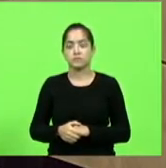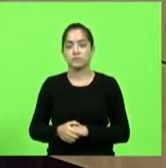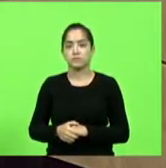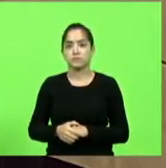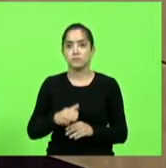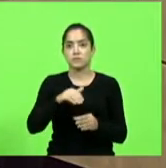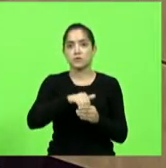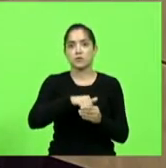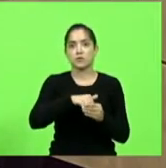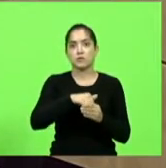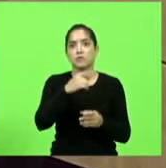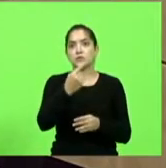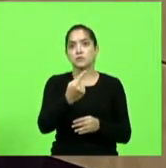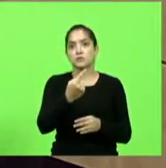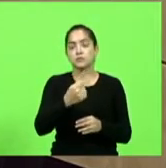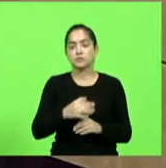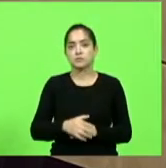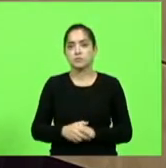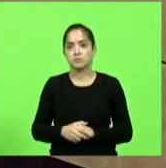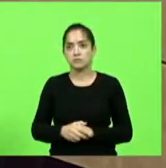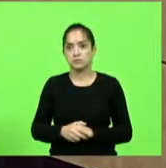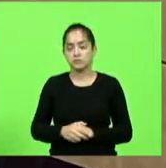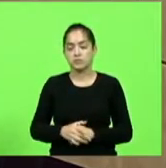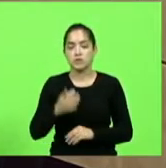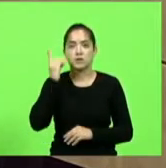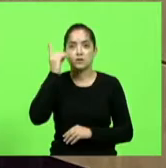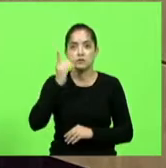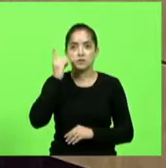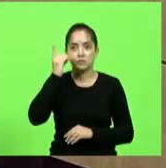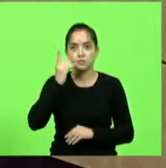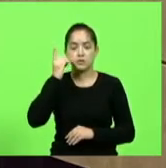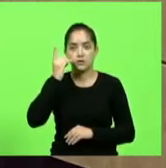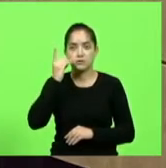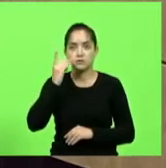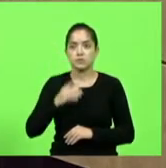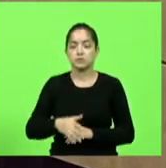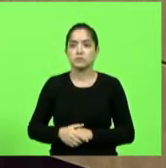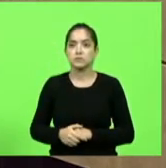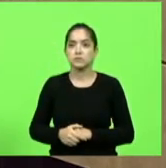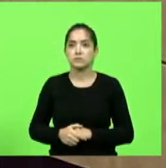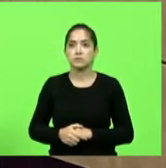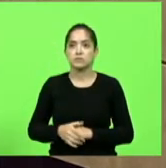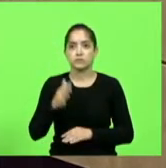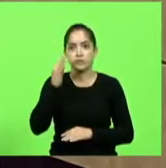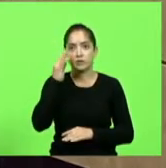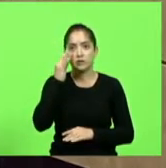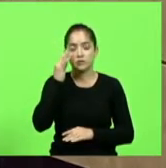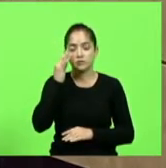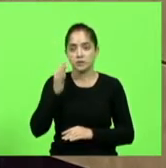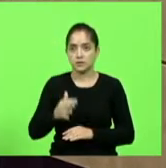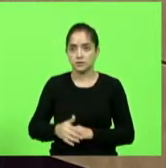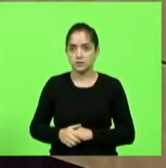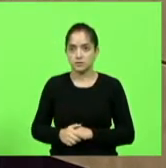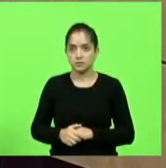Voto 1, senhor presidente. Como vota deputado Fernando Krelling?